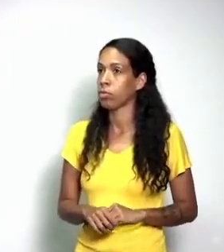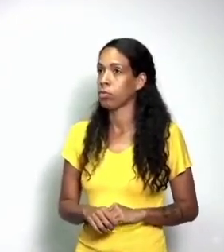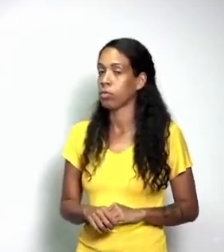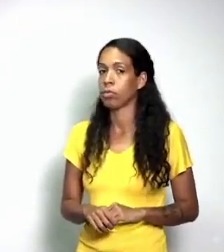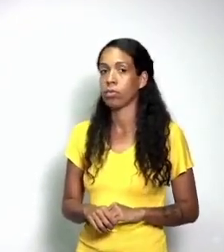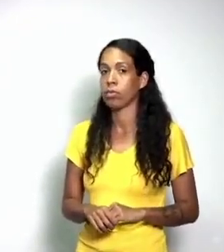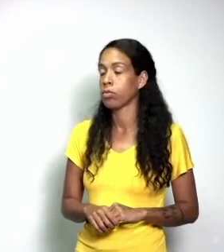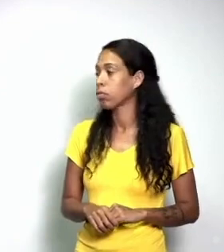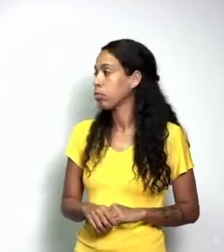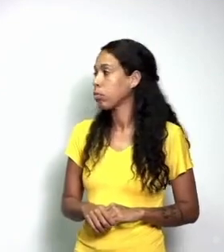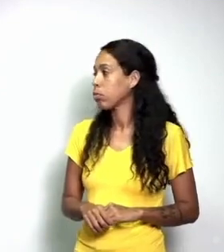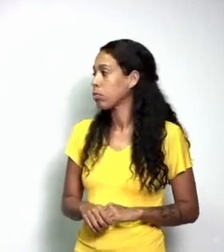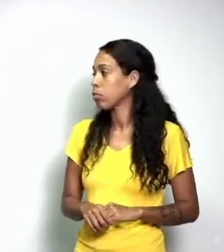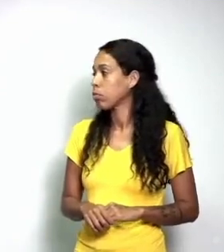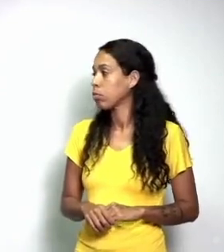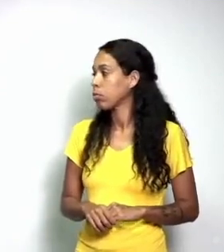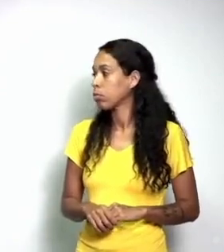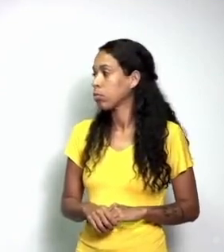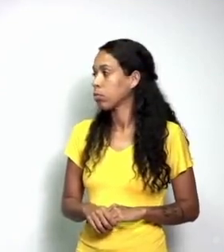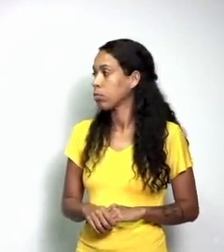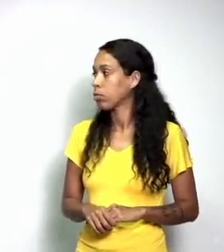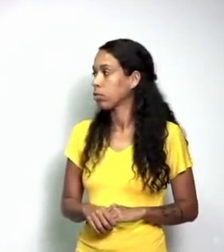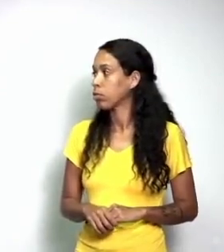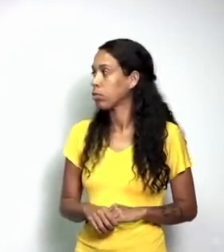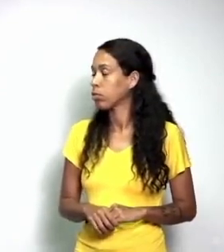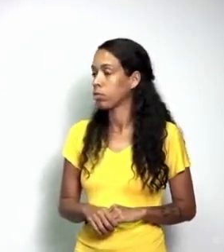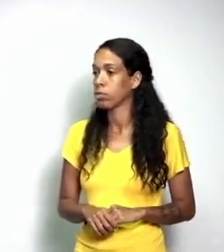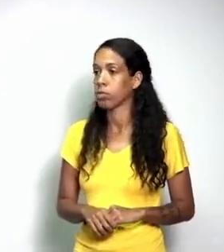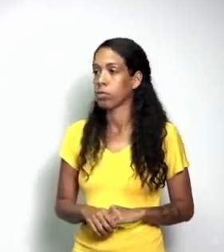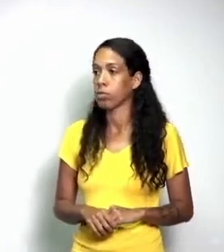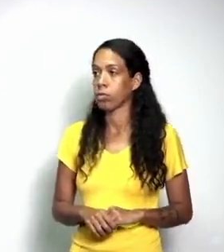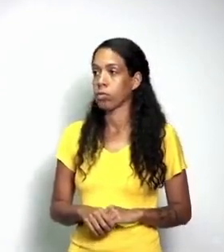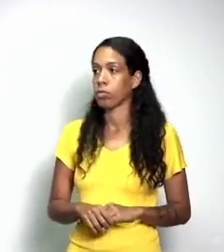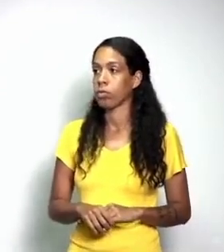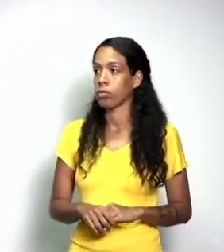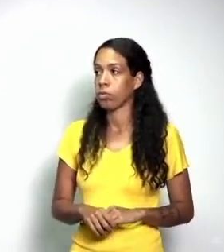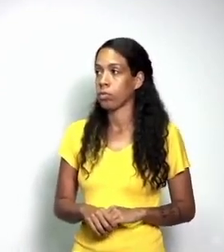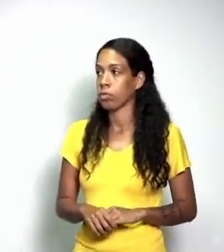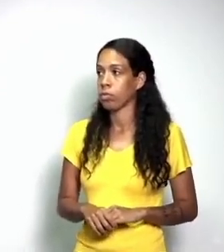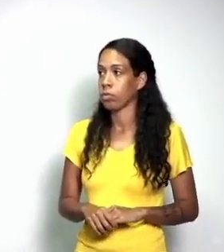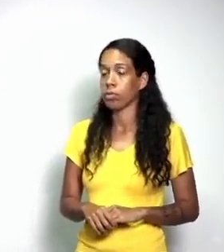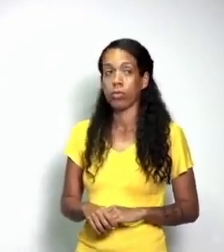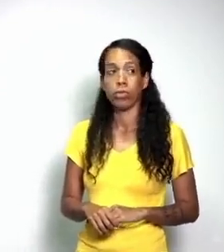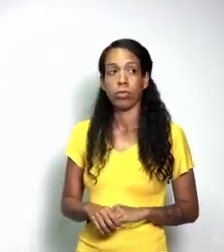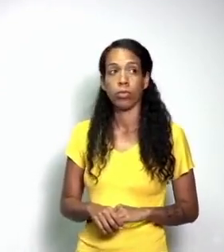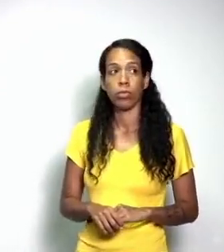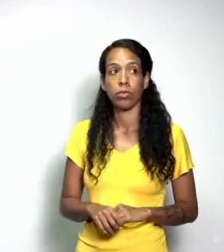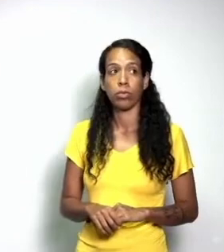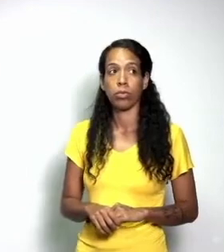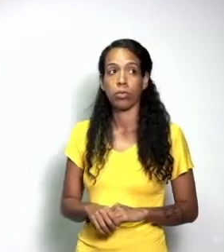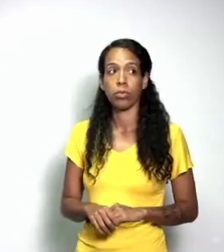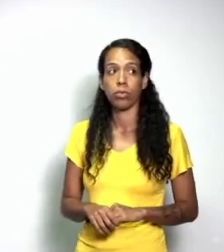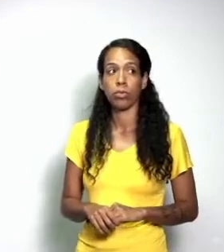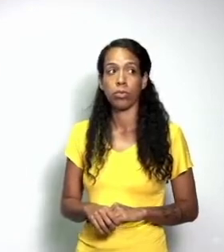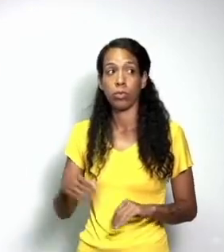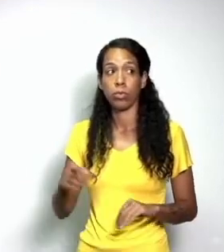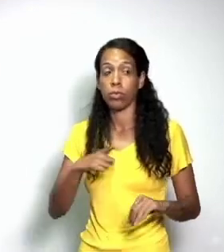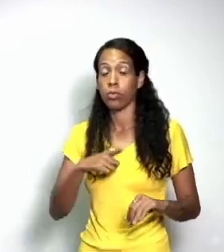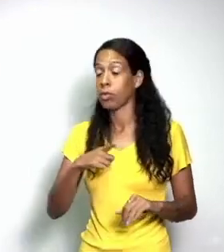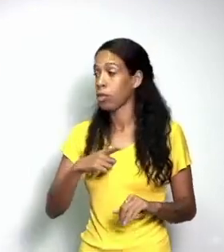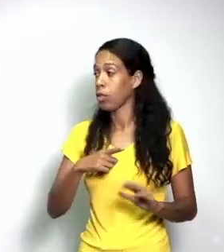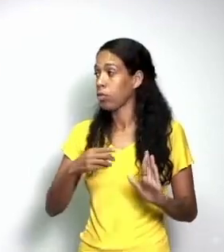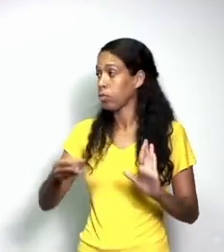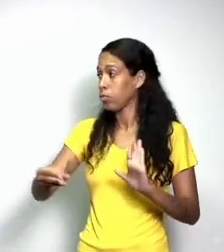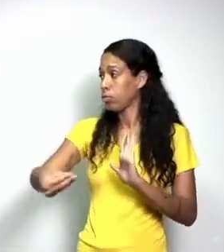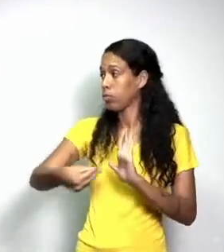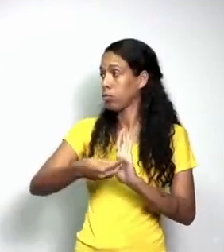Talvez seja para baixo. Talvez seja. Aí, como eu falei ontem, aqui a gente tem a limitação, a